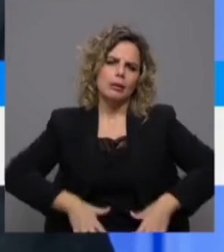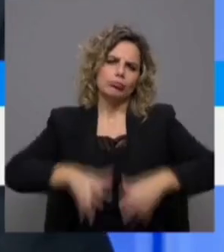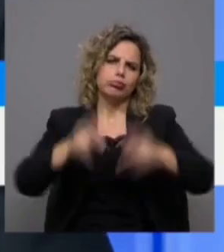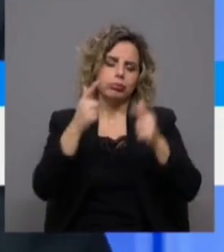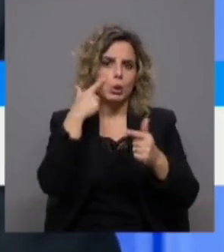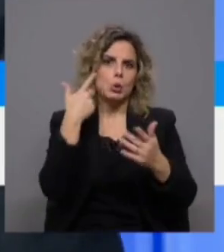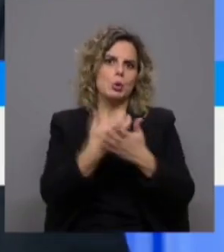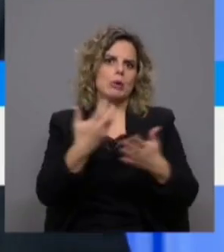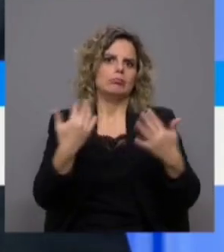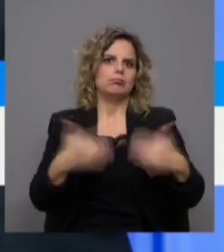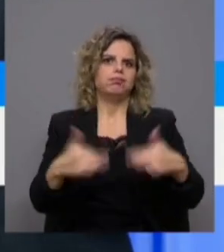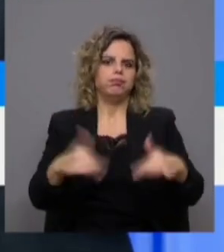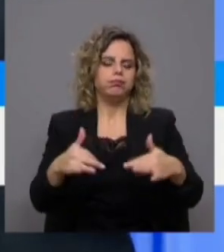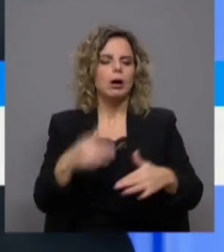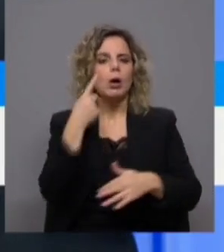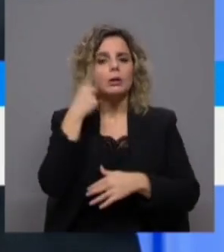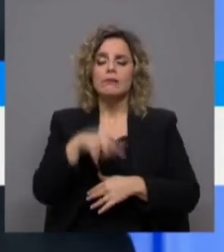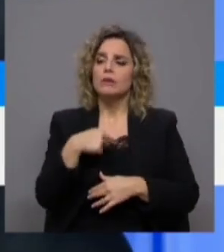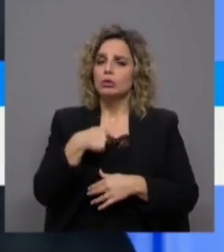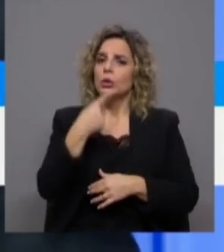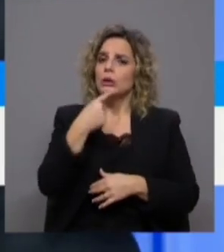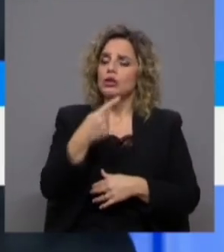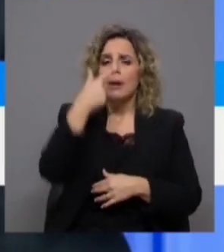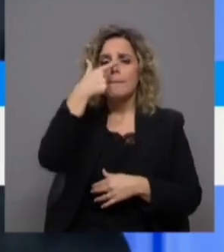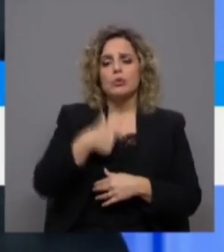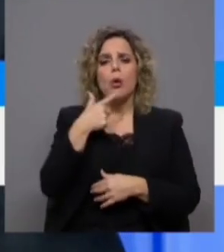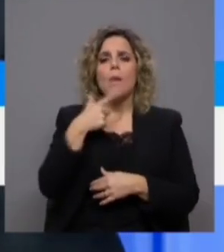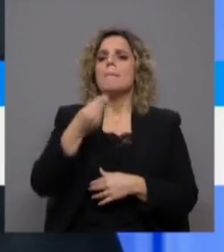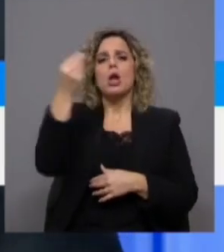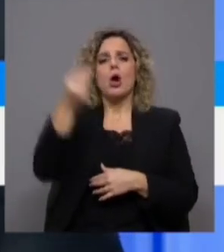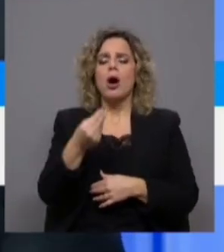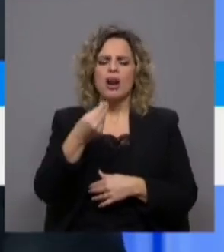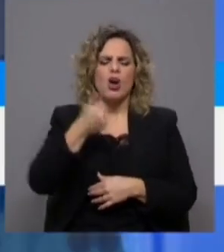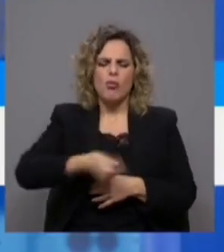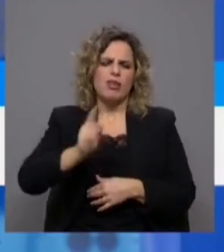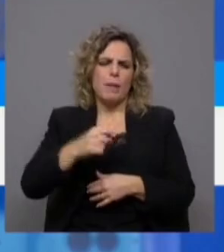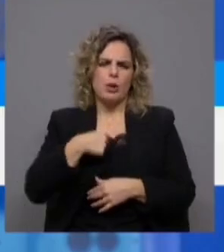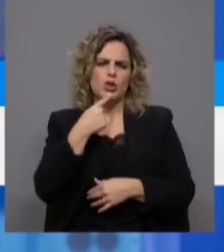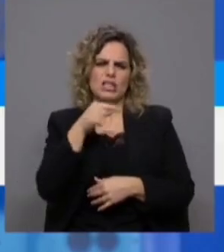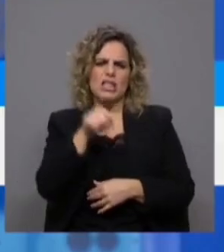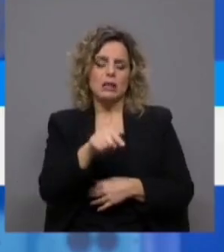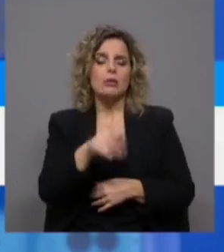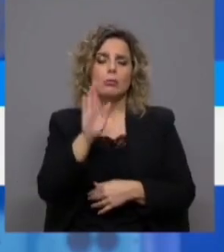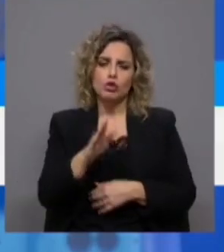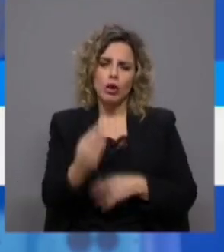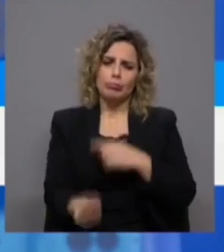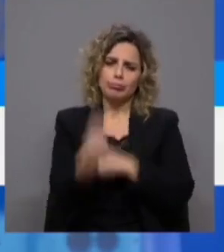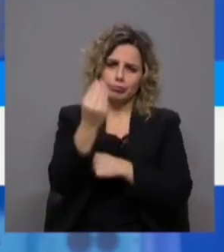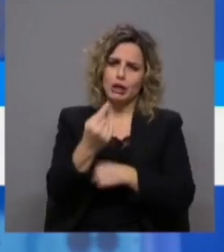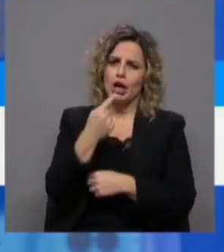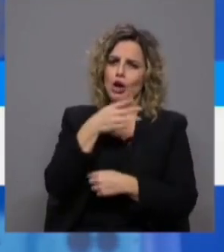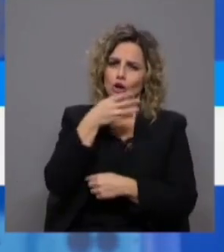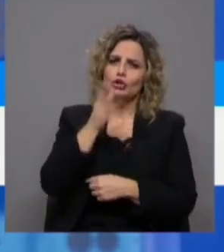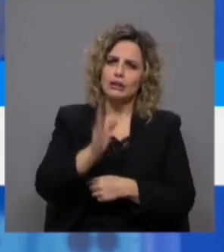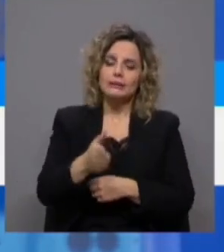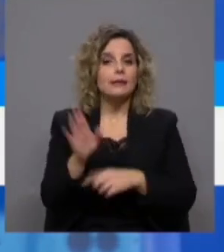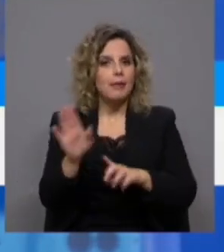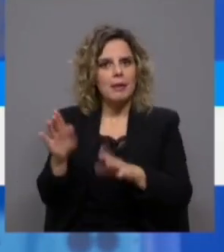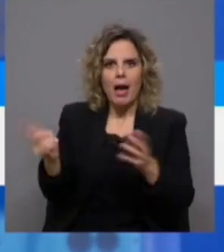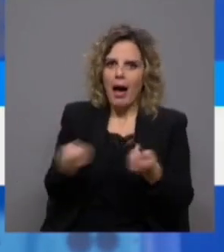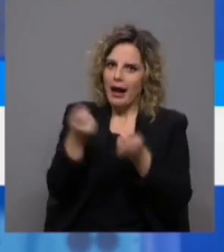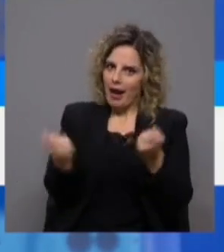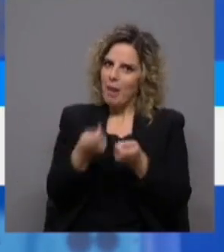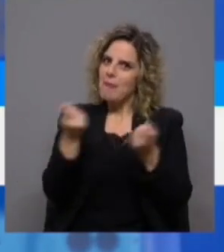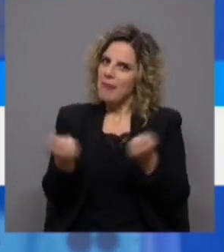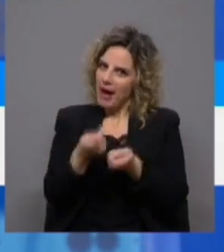a pressão apartamento notar vez que a não ser a melhor pessoa e não fica praticamente bem dizer mas eu já lhe chamei um fenômeno político que tem o gerenciamento de campanhas